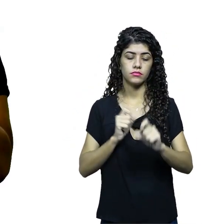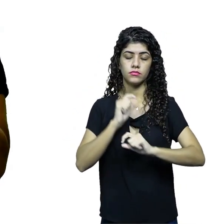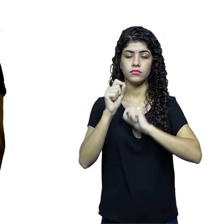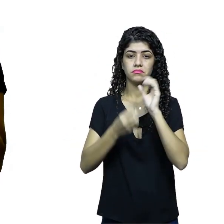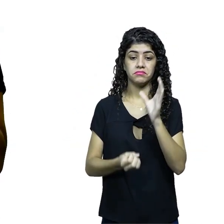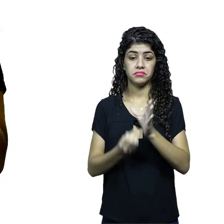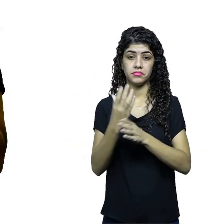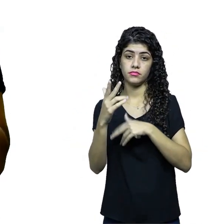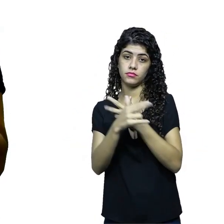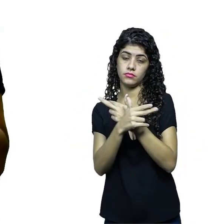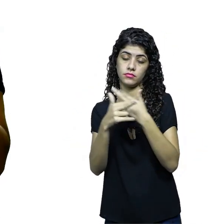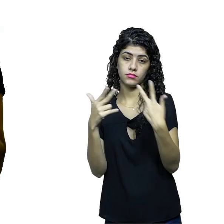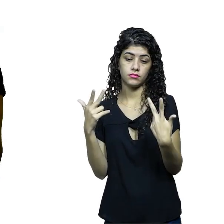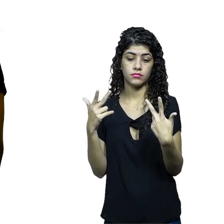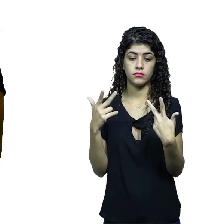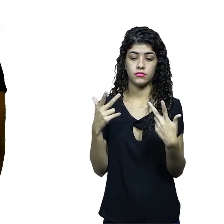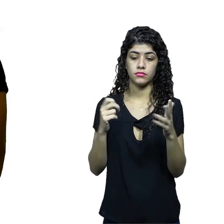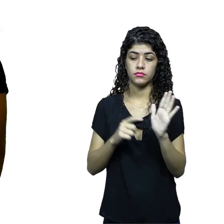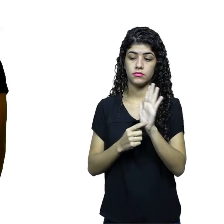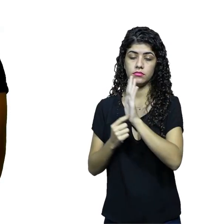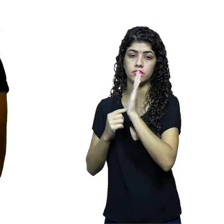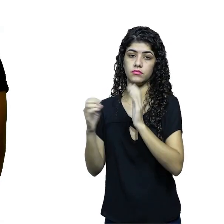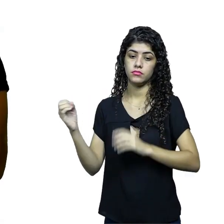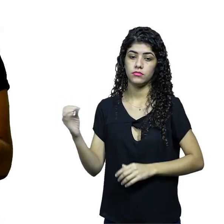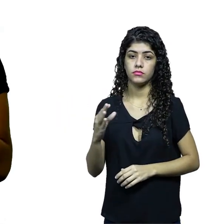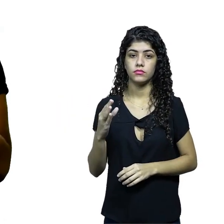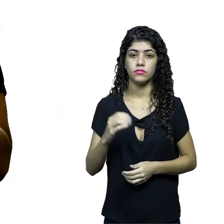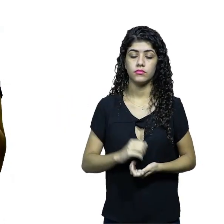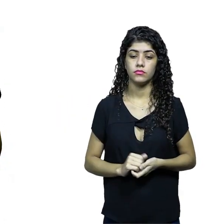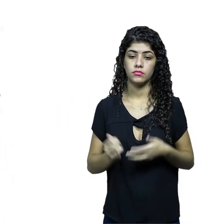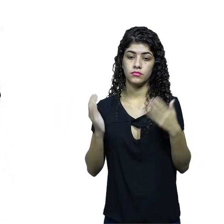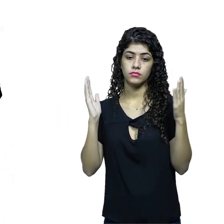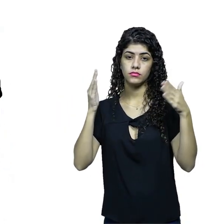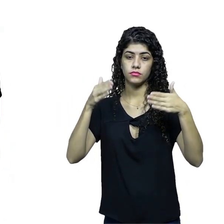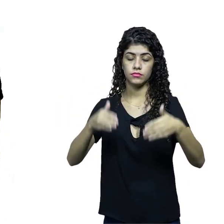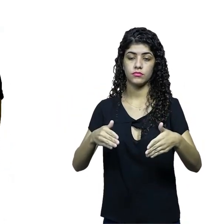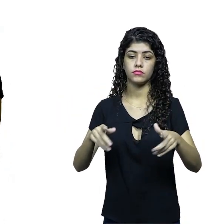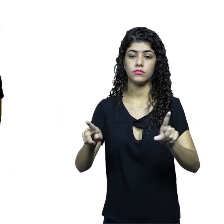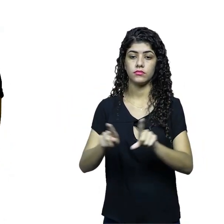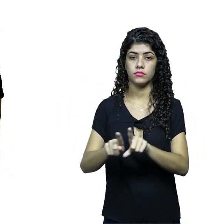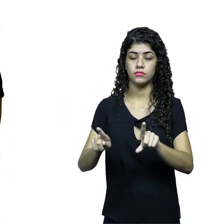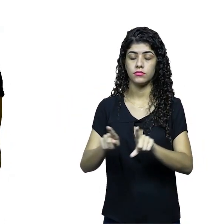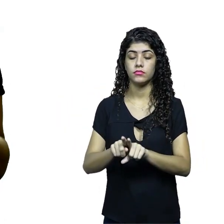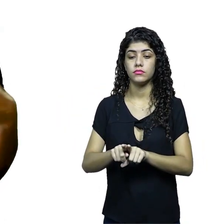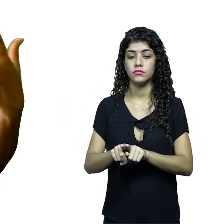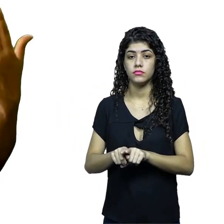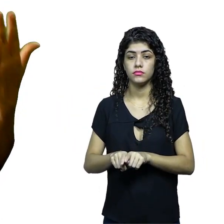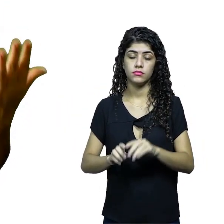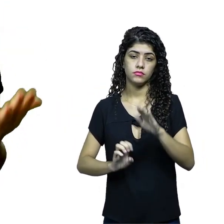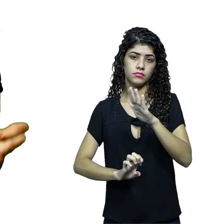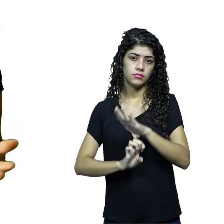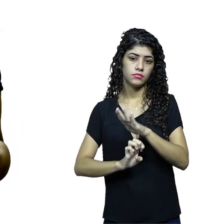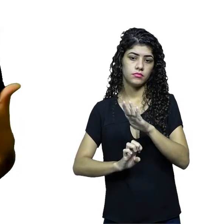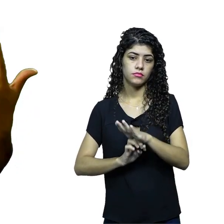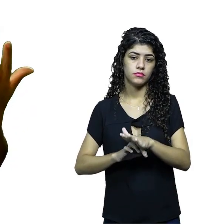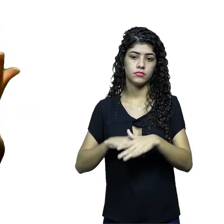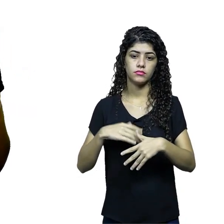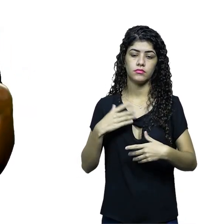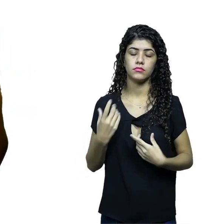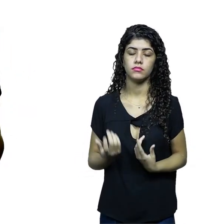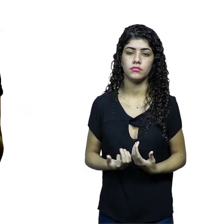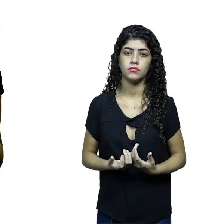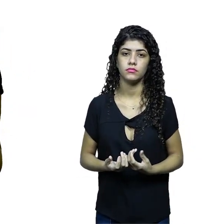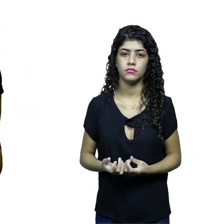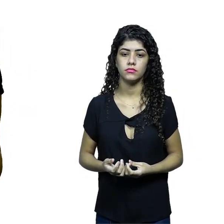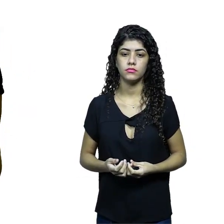patrocinadores, você pode criar versões novas do seu projeto. Uma versão mais voltada para patrocinadores, como empresas,